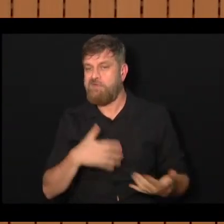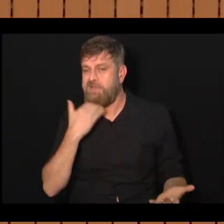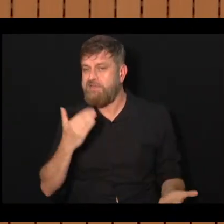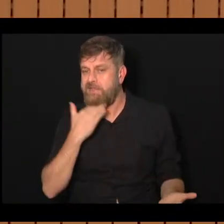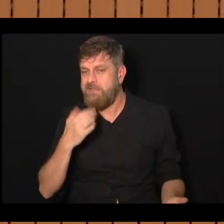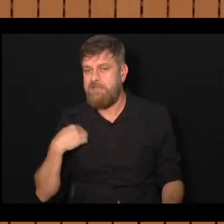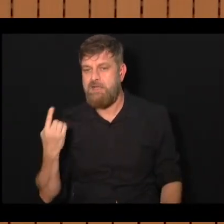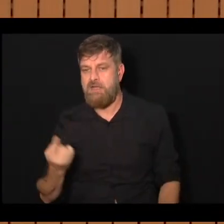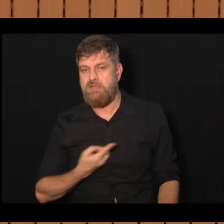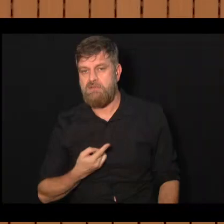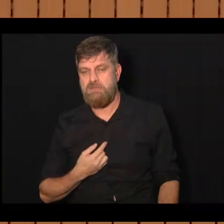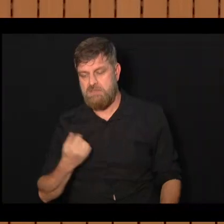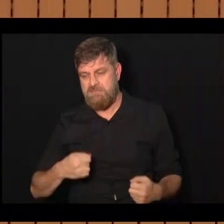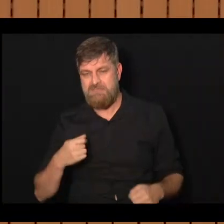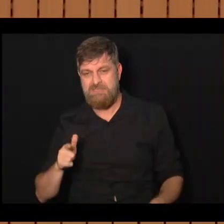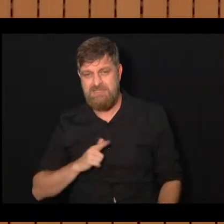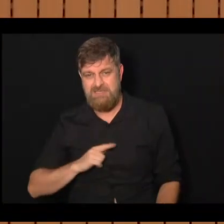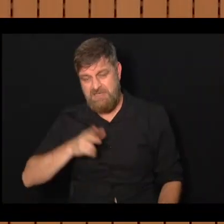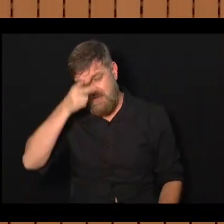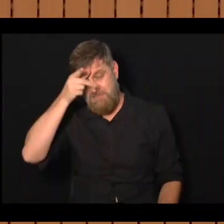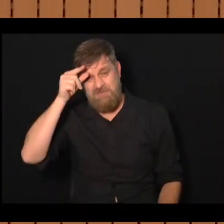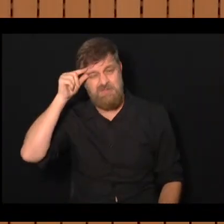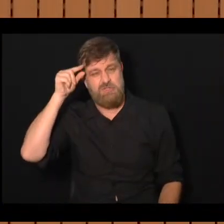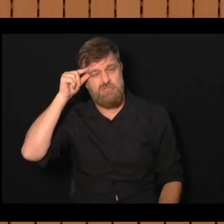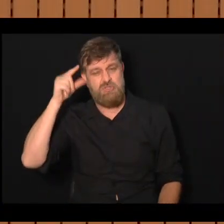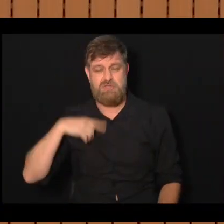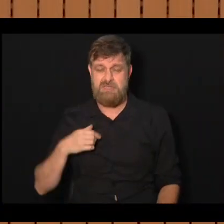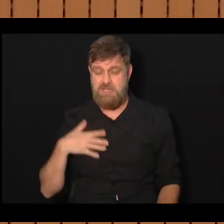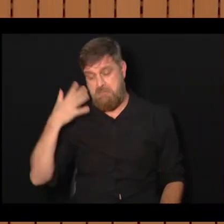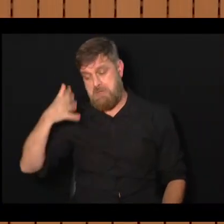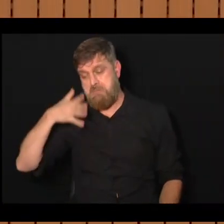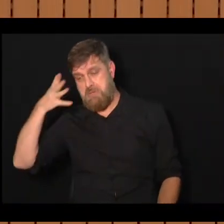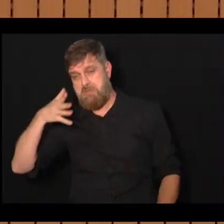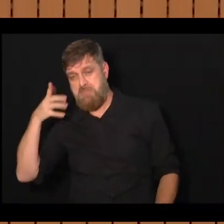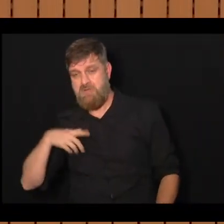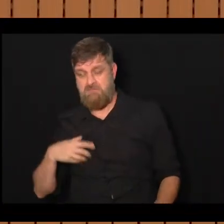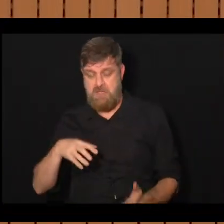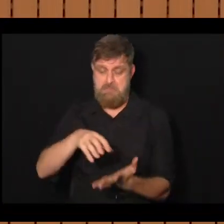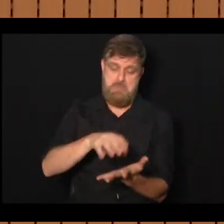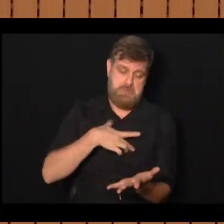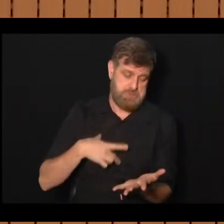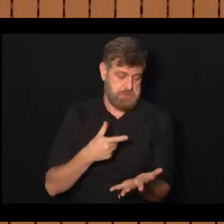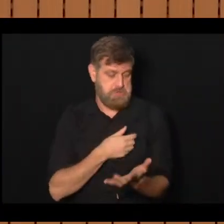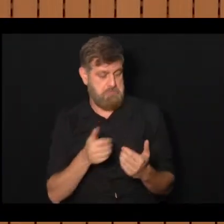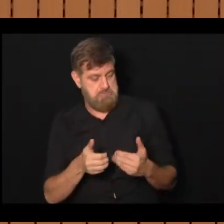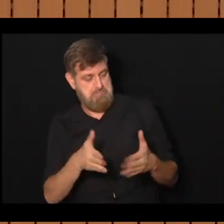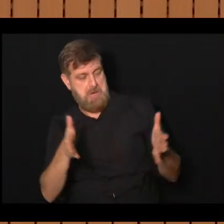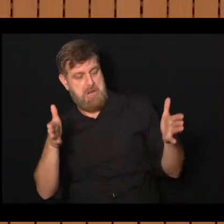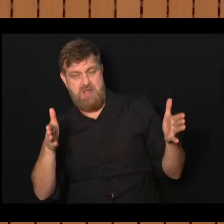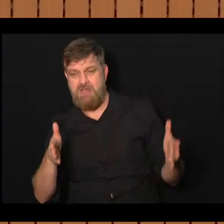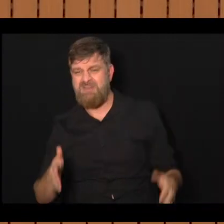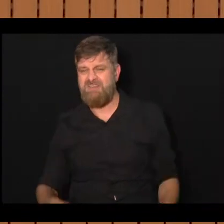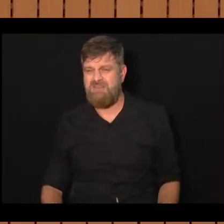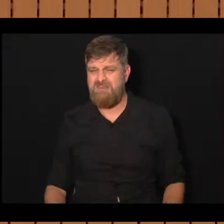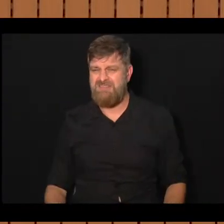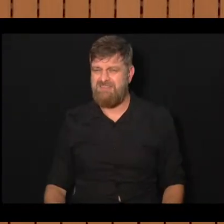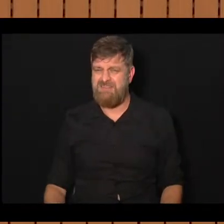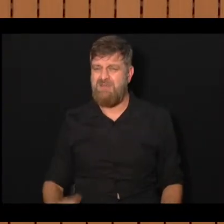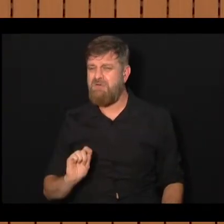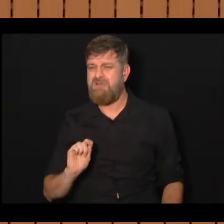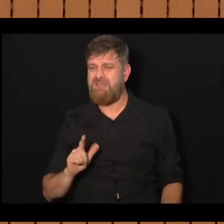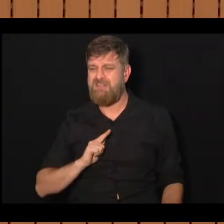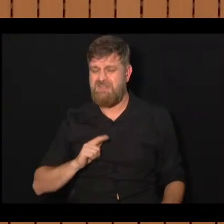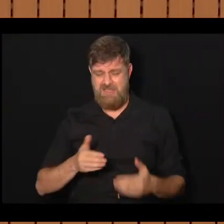somos obrigados a deparar com o prefeito Jonas Donizete falando que vai inaugurar posto de saúde, que vai inaugurar isso, que vai inaugurar aquilo. O que que